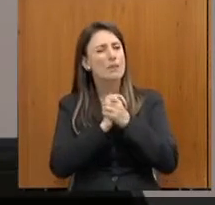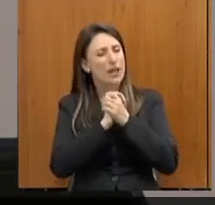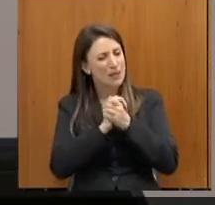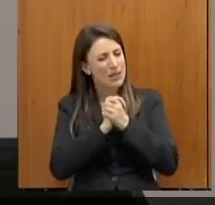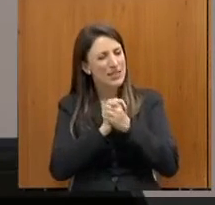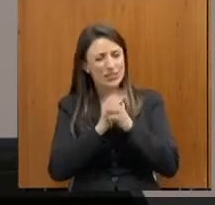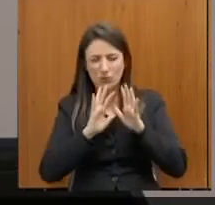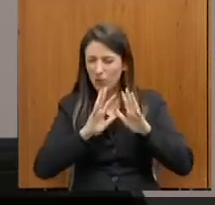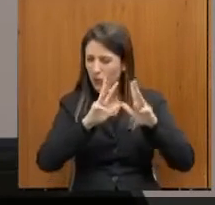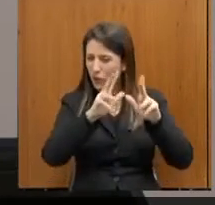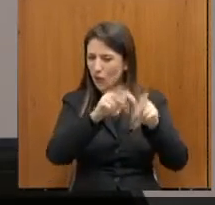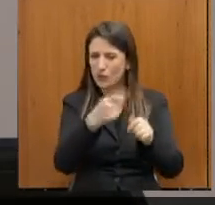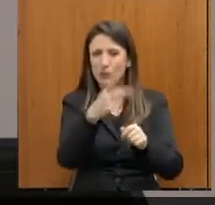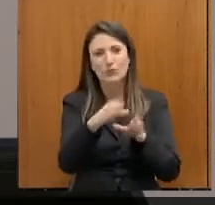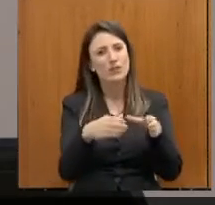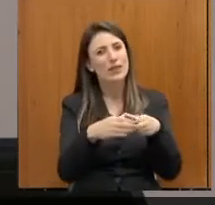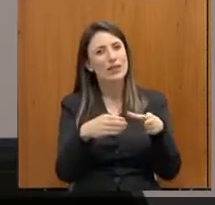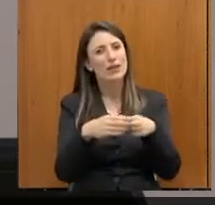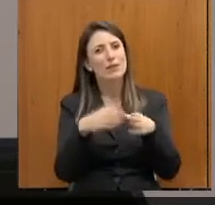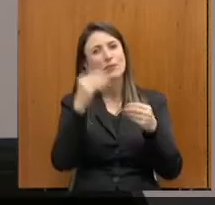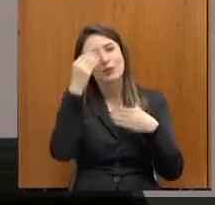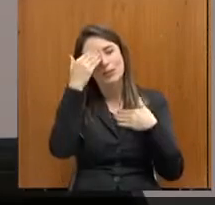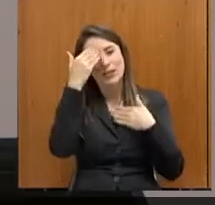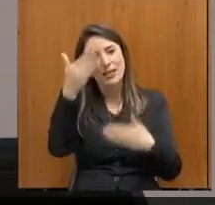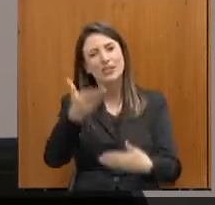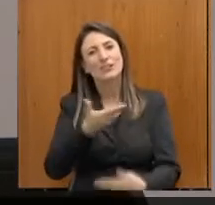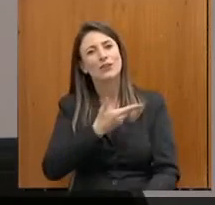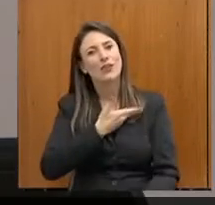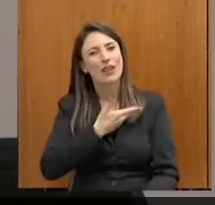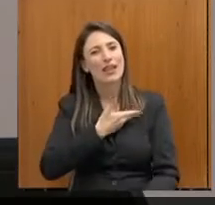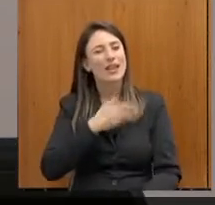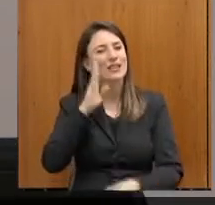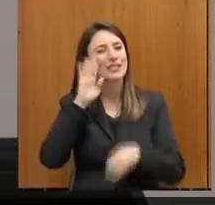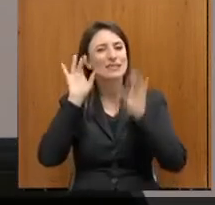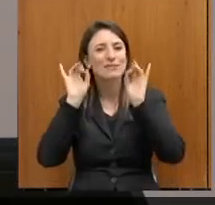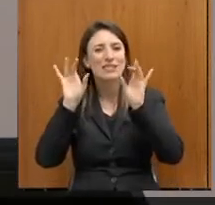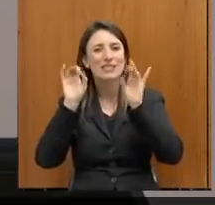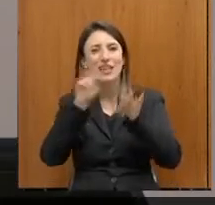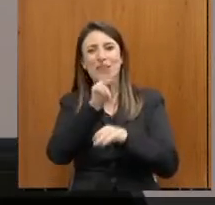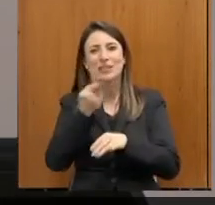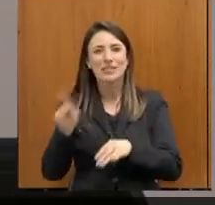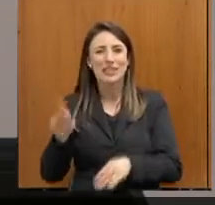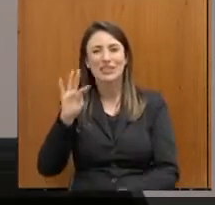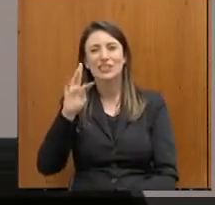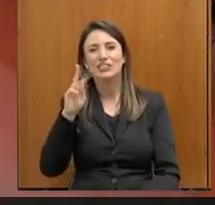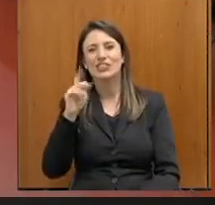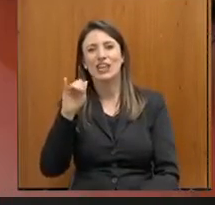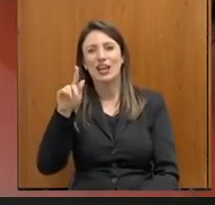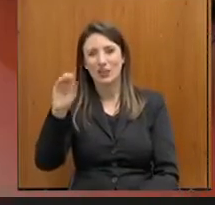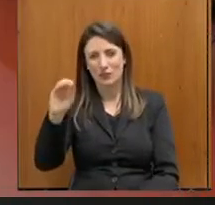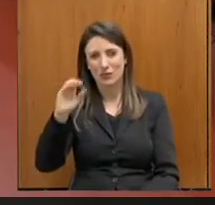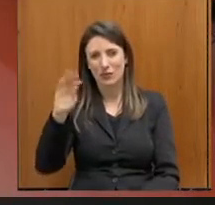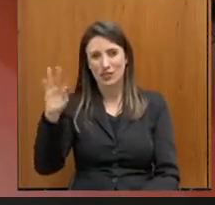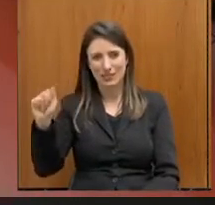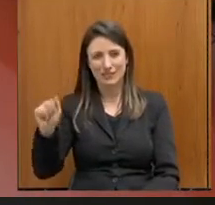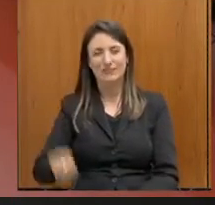mim meu nome e muito obrigado a todos os colegas em especial nosso Presidente agora